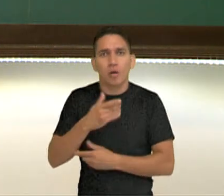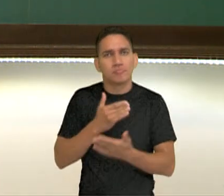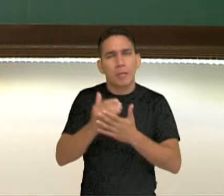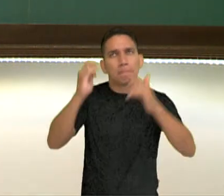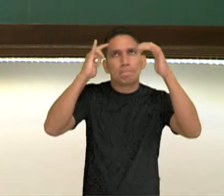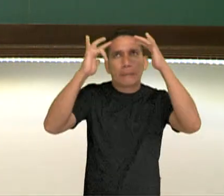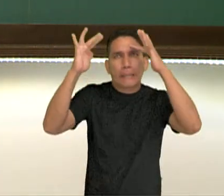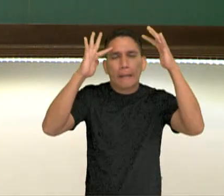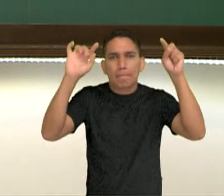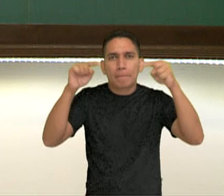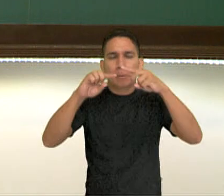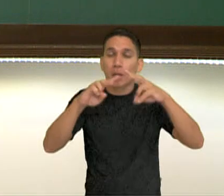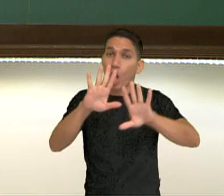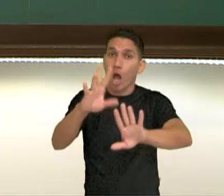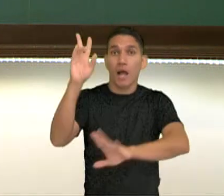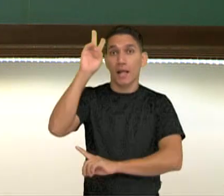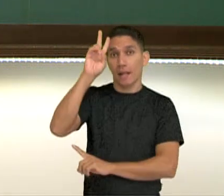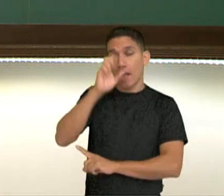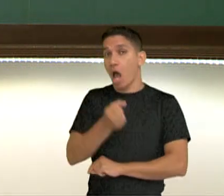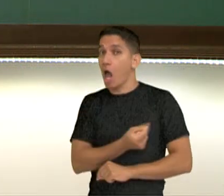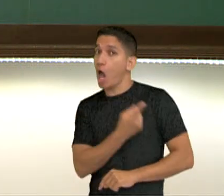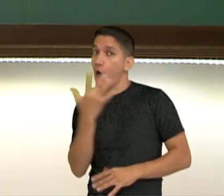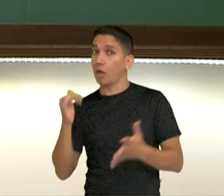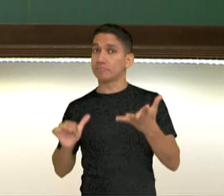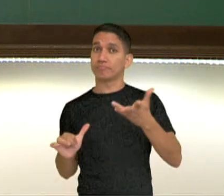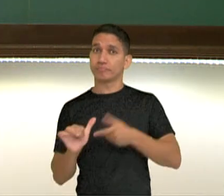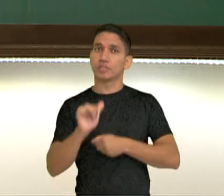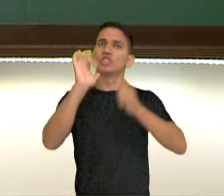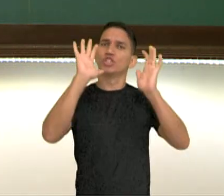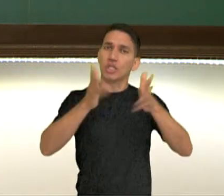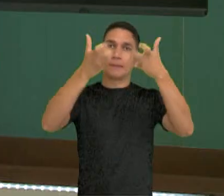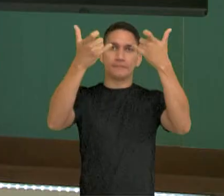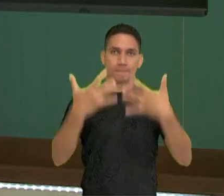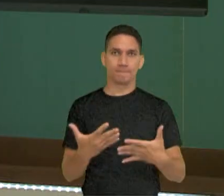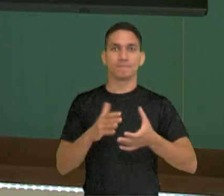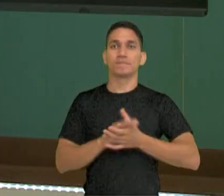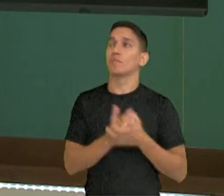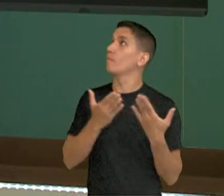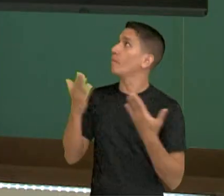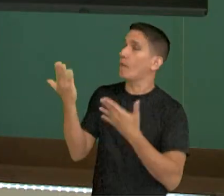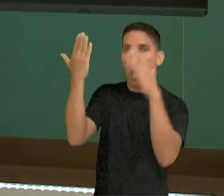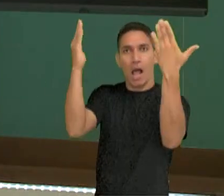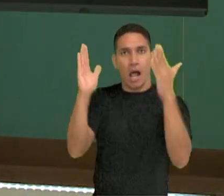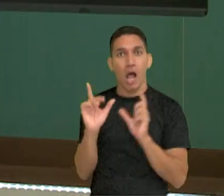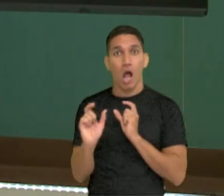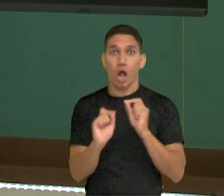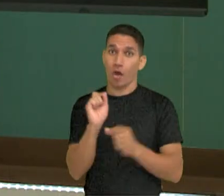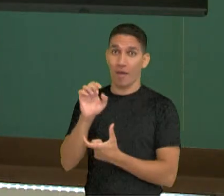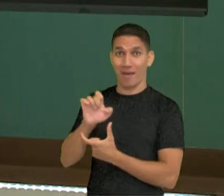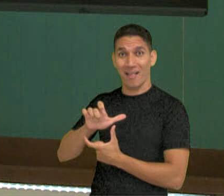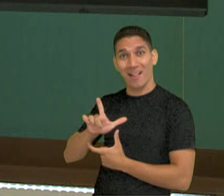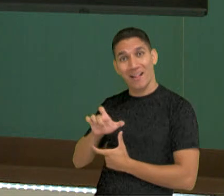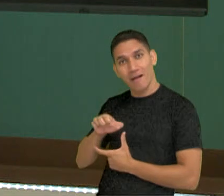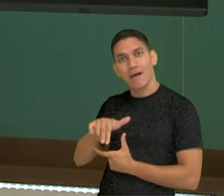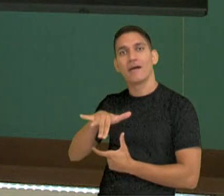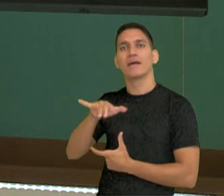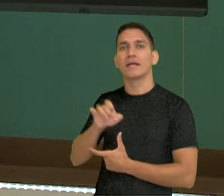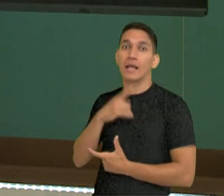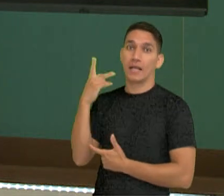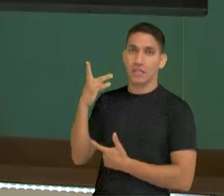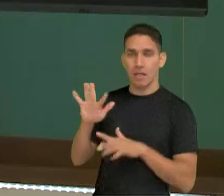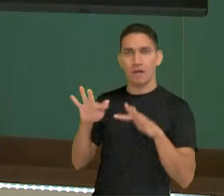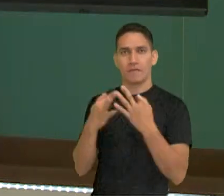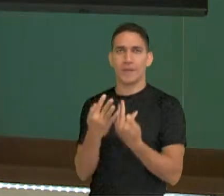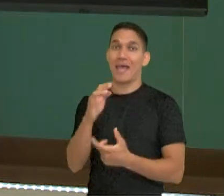vamos relembrar alguns quesitos que a gente conversou aqui. Então, analisando o orçamento da Elaine e da família da